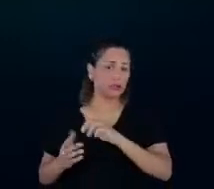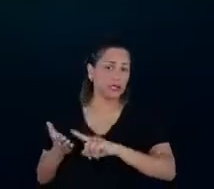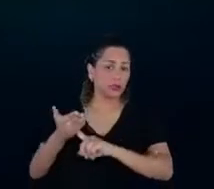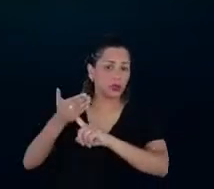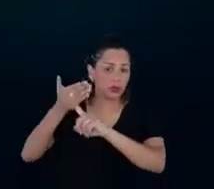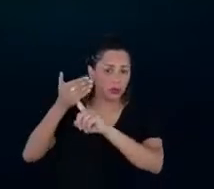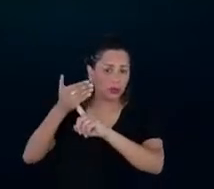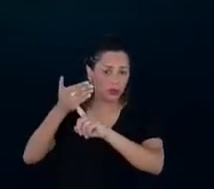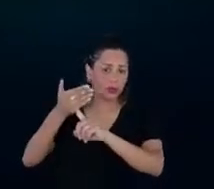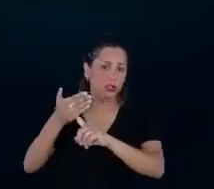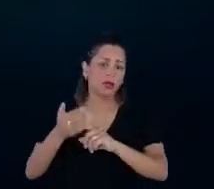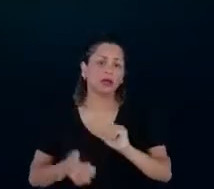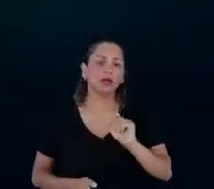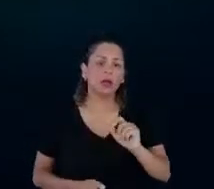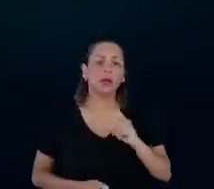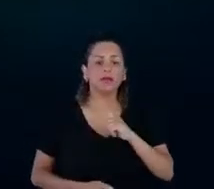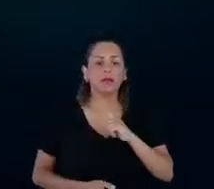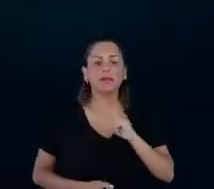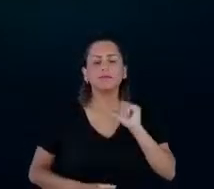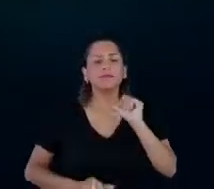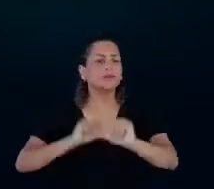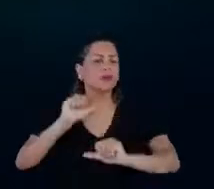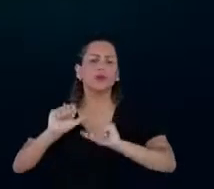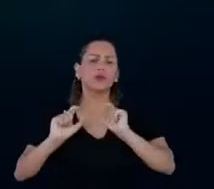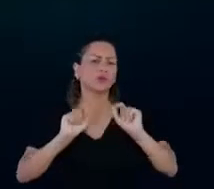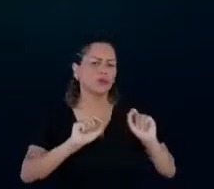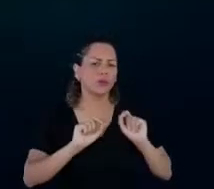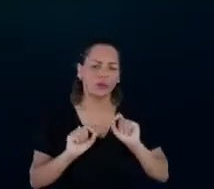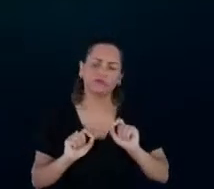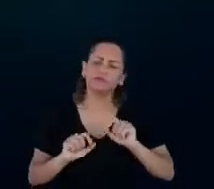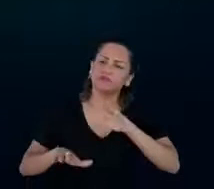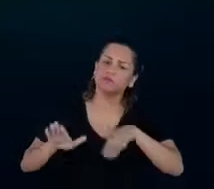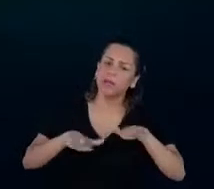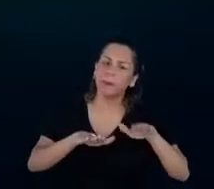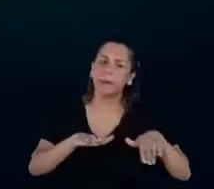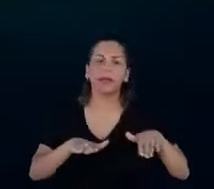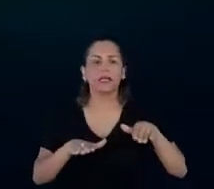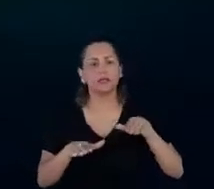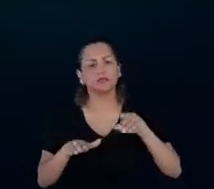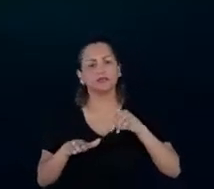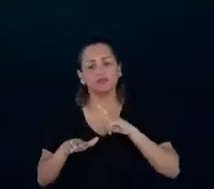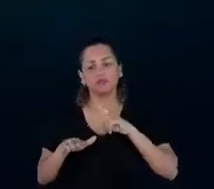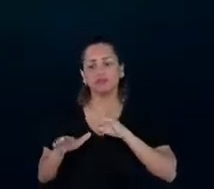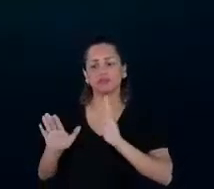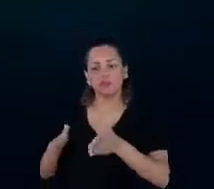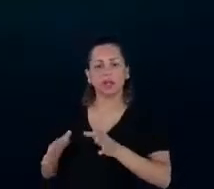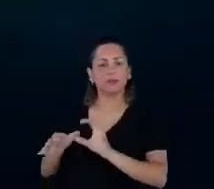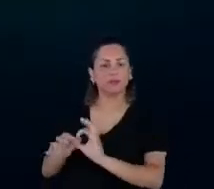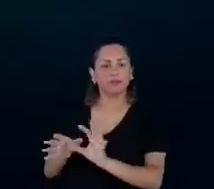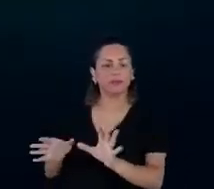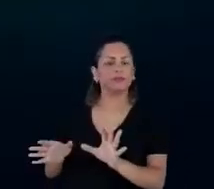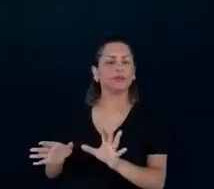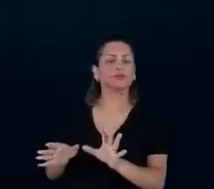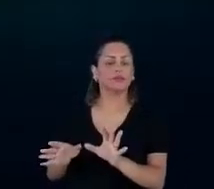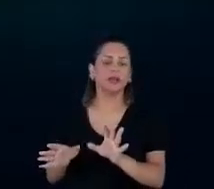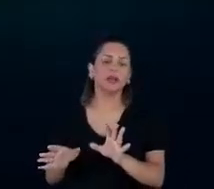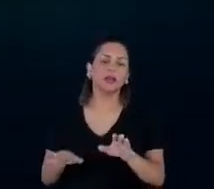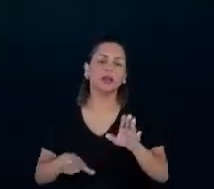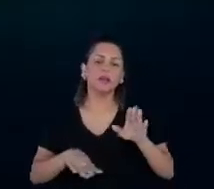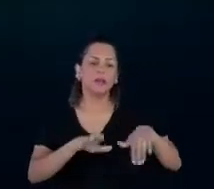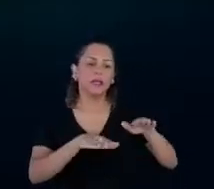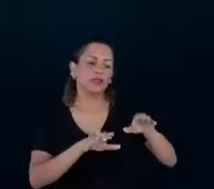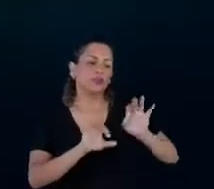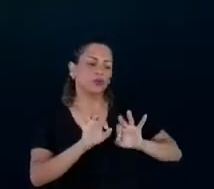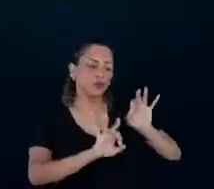o que vai mudar. Dependendo da disponibilidade, né, dependendo da infraestrutura de cada país, existem